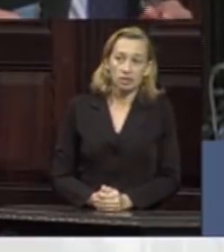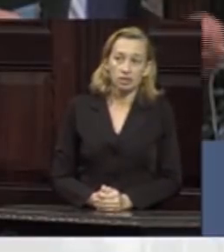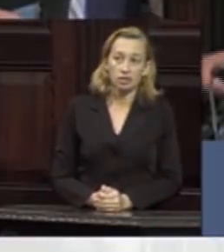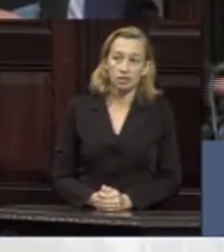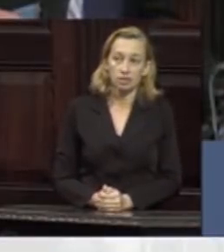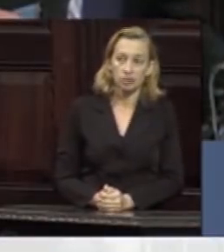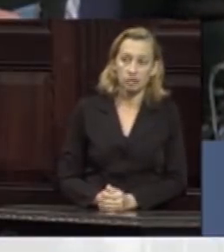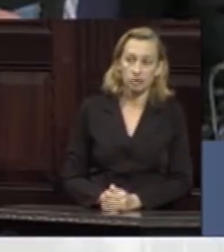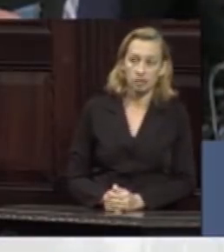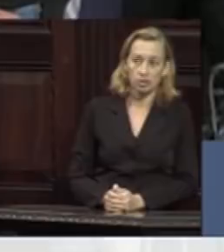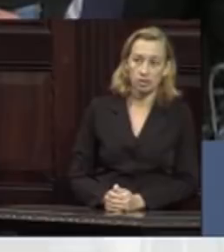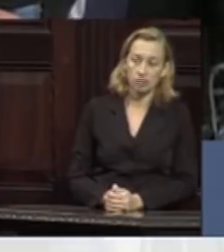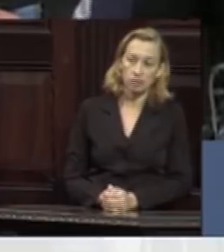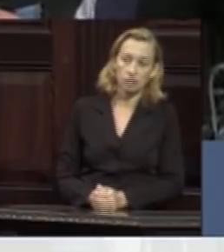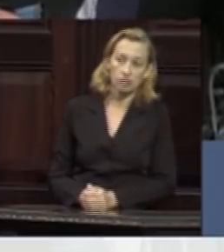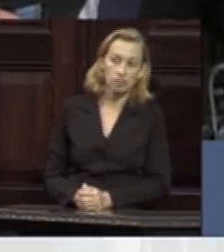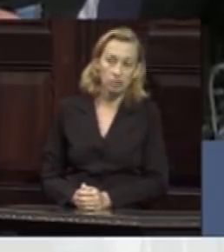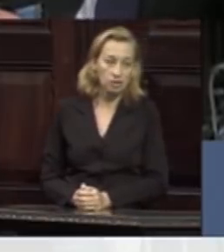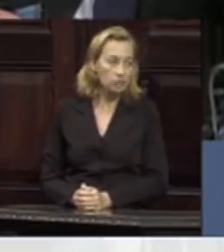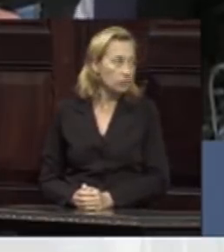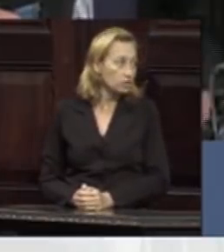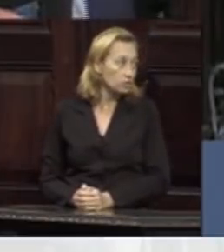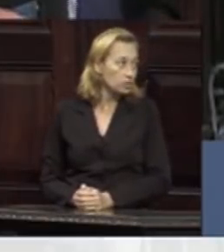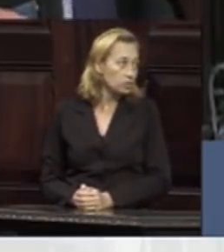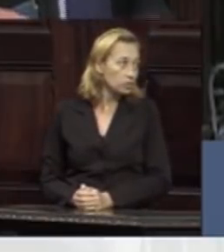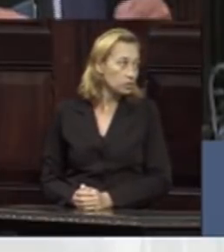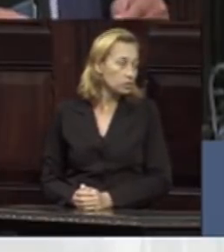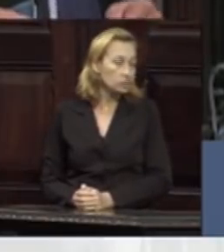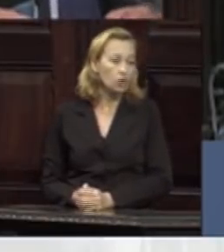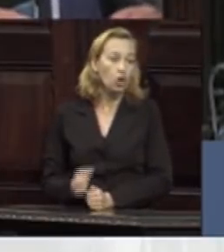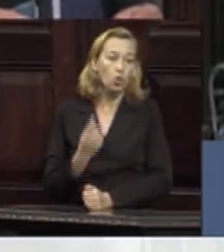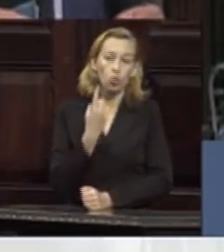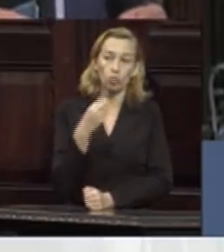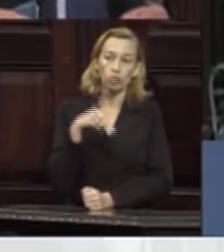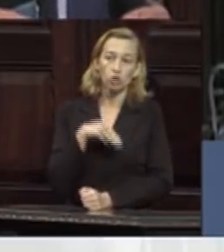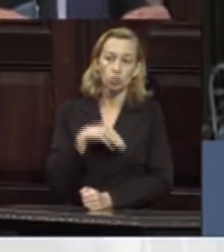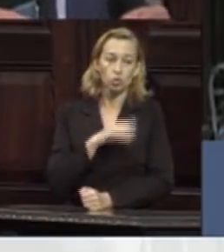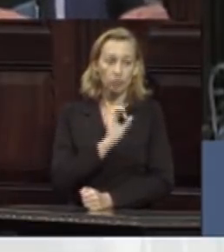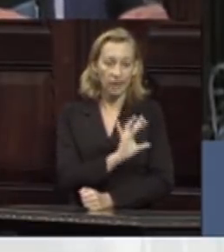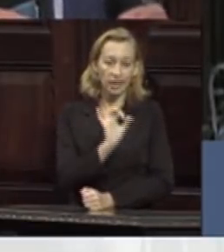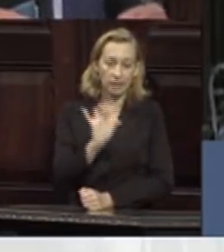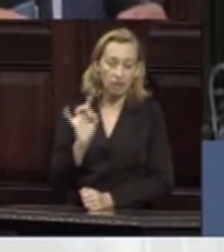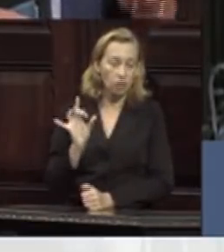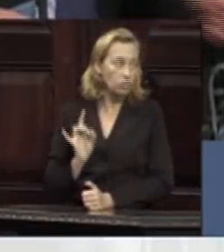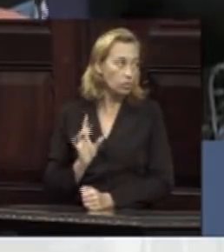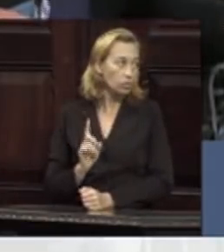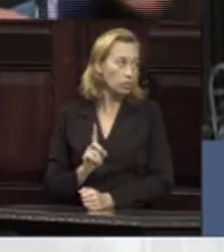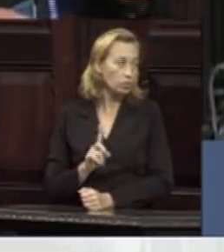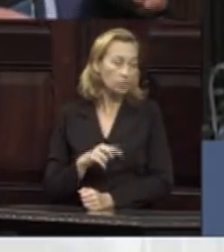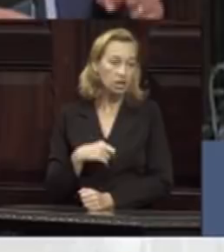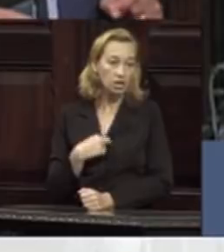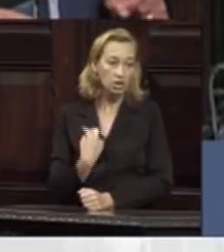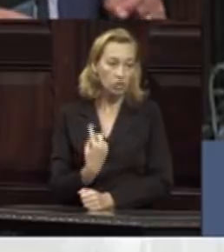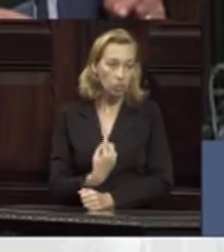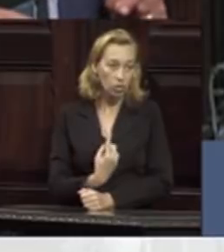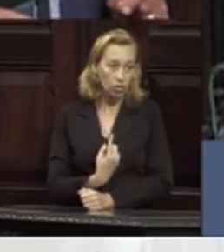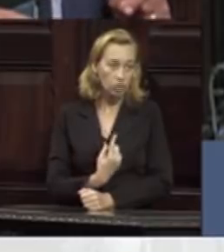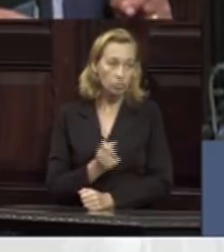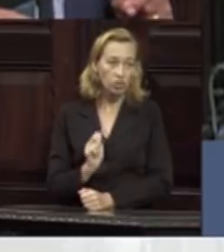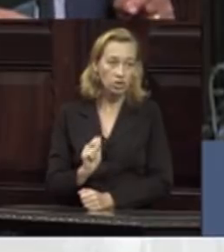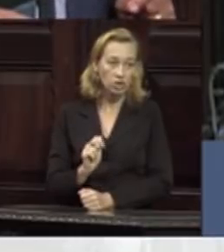extraordinária. Nós já vamos para 4 horas. Eu vou abrir 1 minuto para cada um, para que a gente possa ir para a pauta por conta de quórum e por